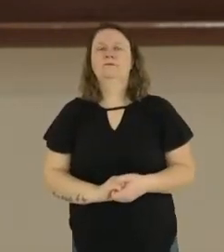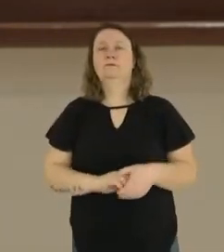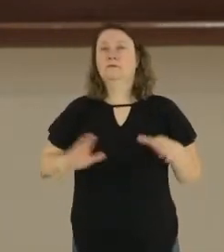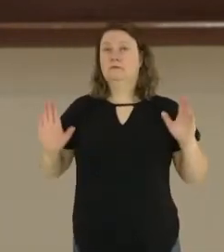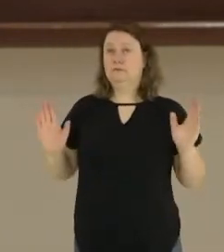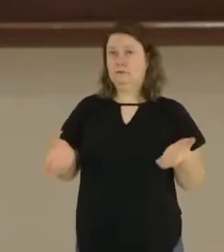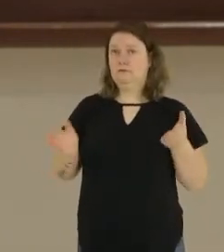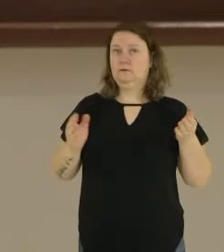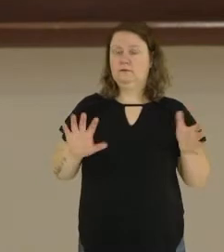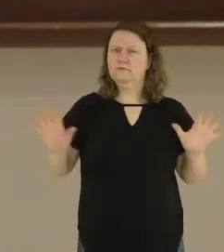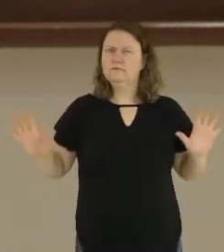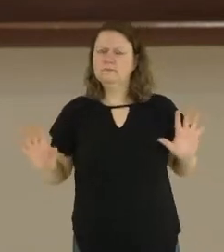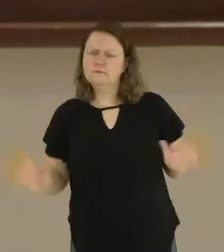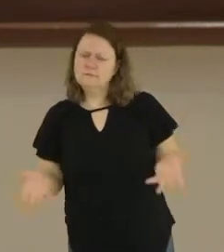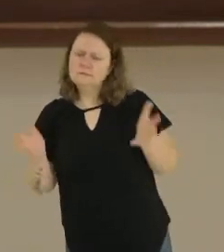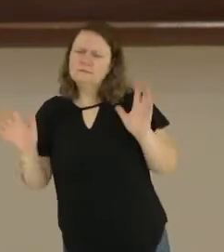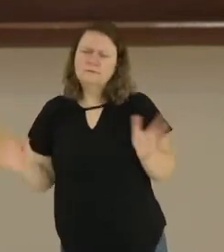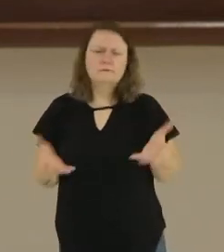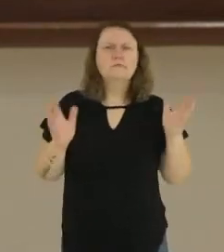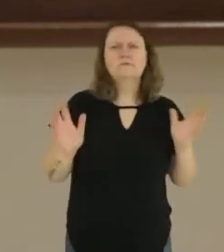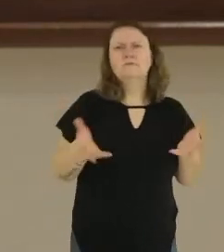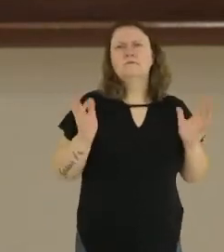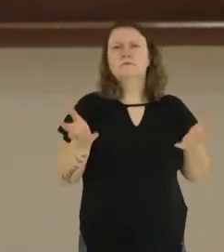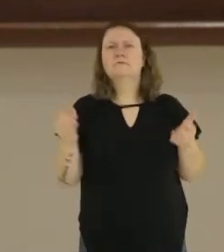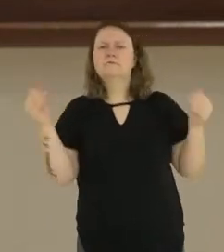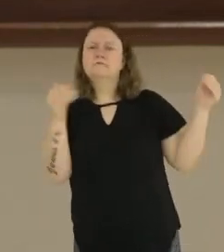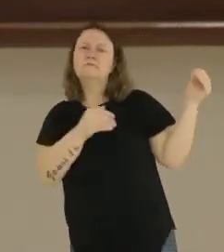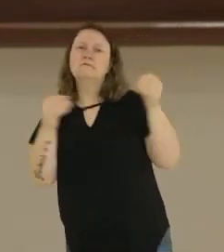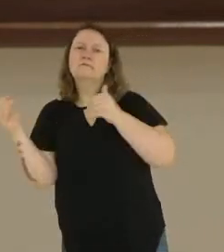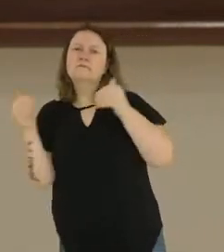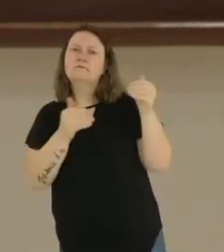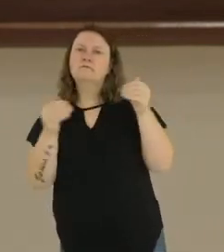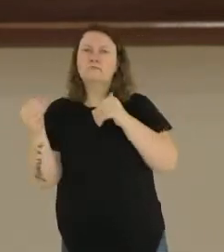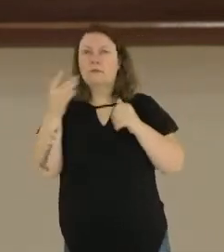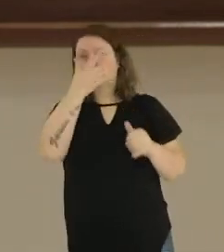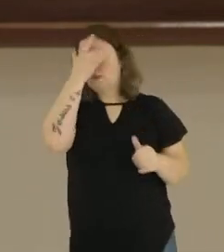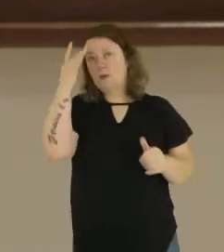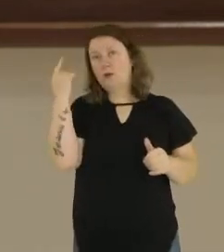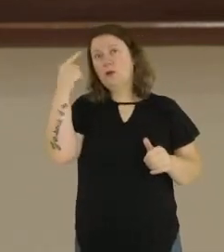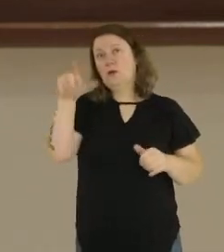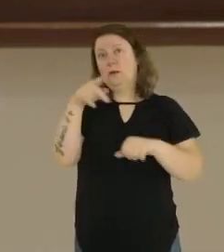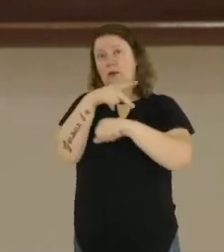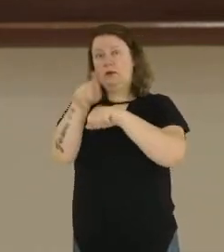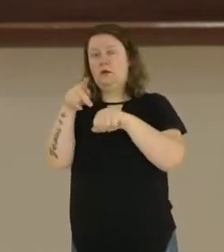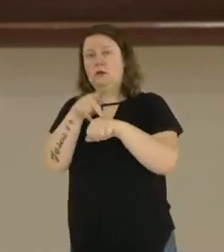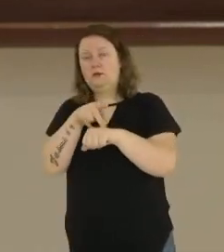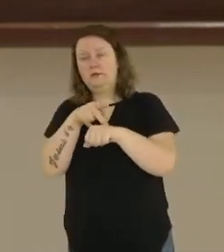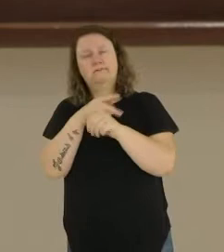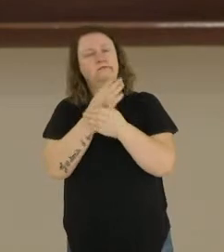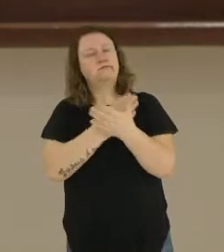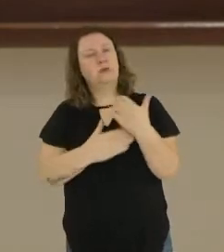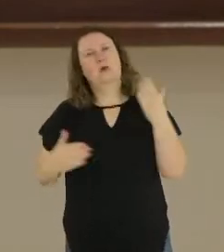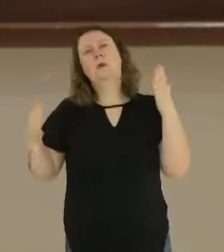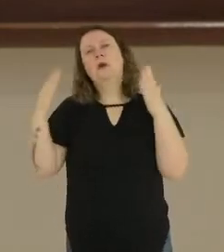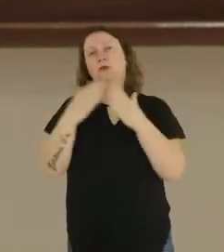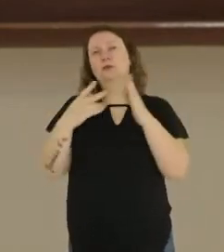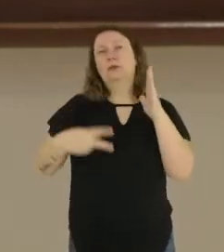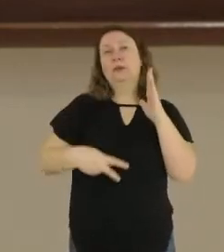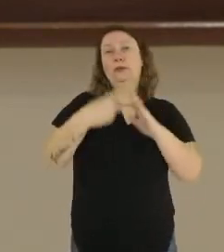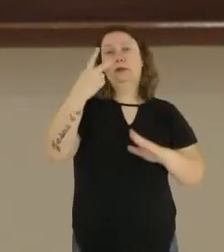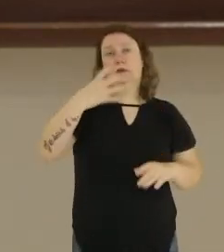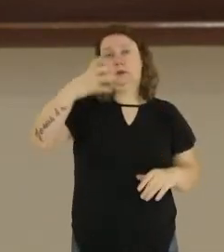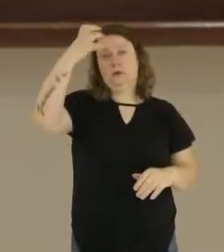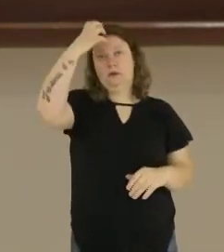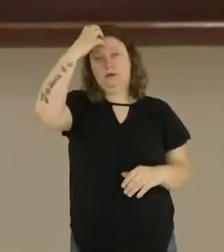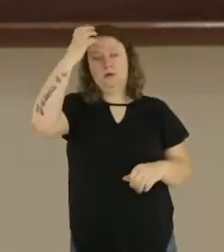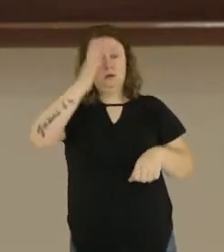Bom, o incentivo à vinda de colonos para o Brasil foi grande no Segundo Reinado. Inclusive vai ser nesse momento em que a gente